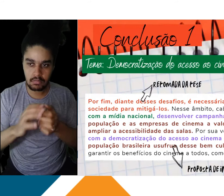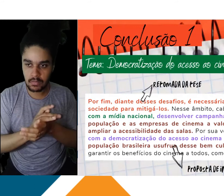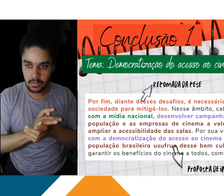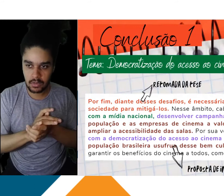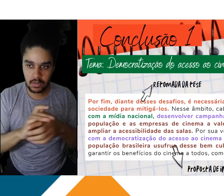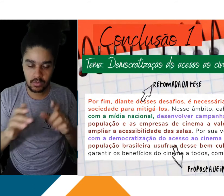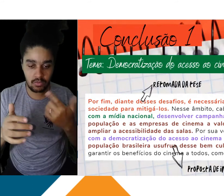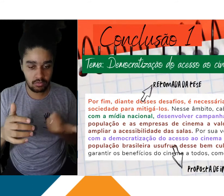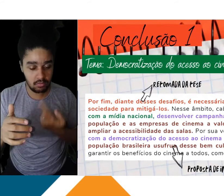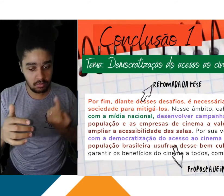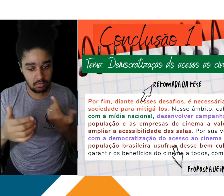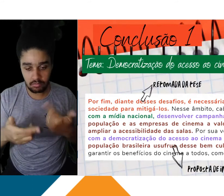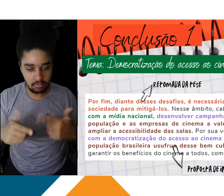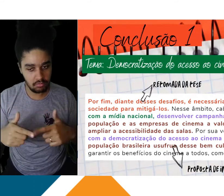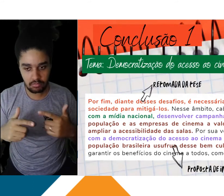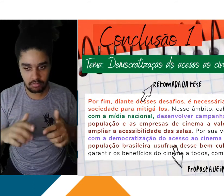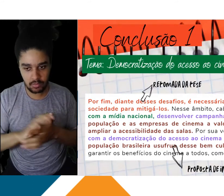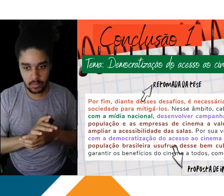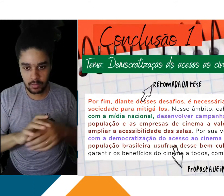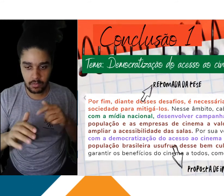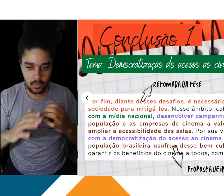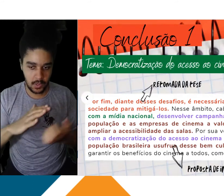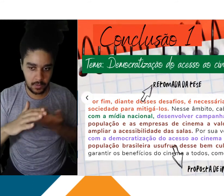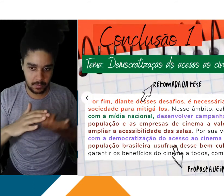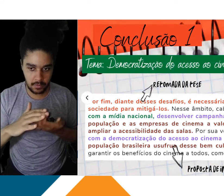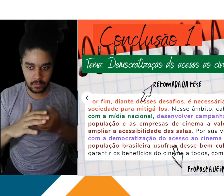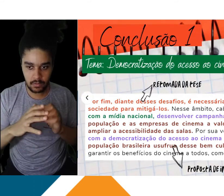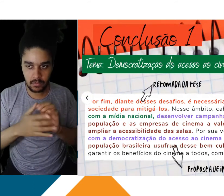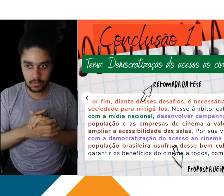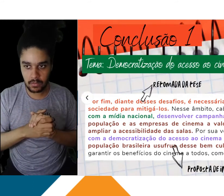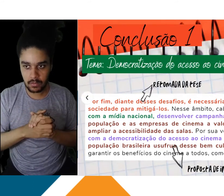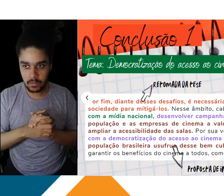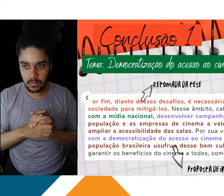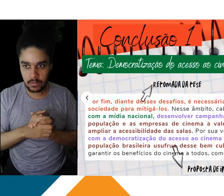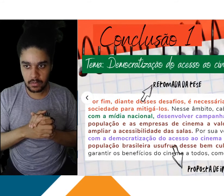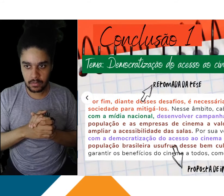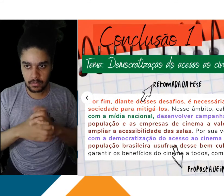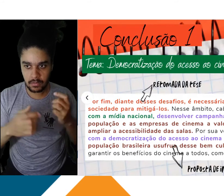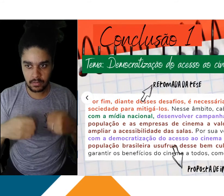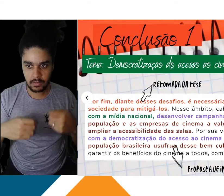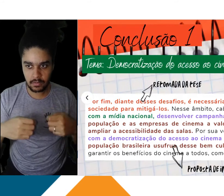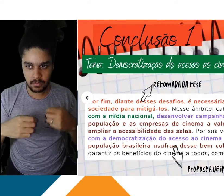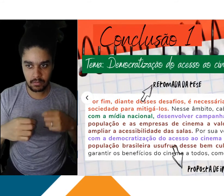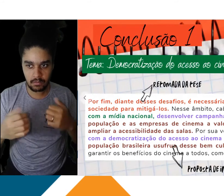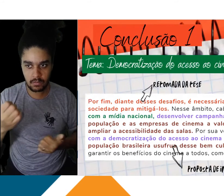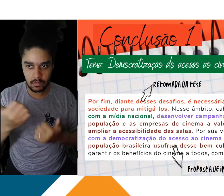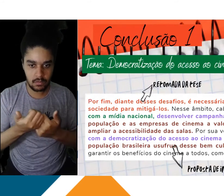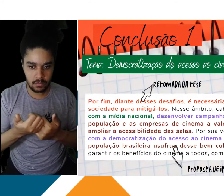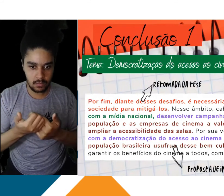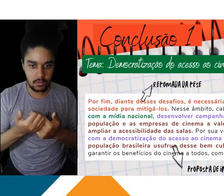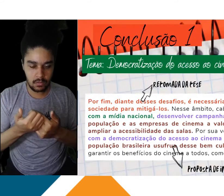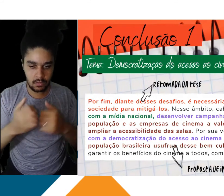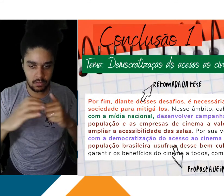modo, ou qual seria o detalhamento? A gente não tem. Por sua vez, as empresas Outro agente vai fazer o quê?